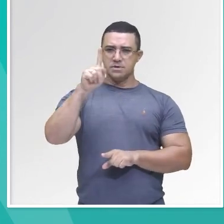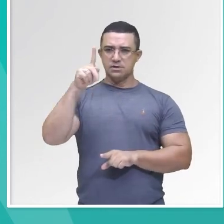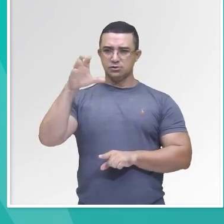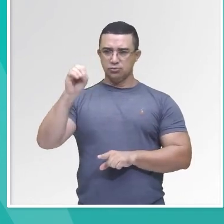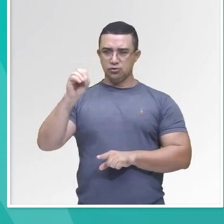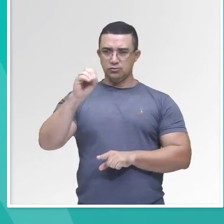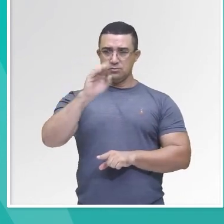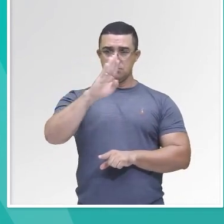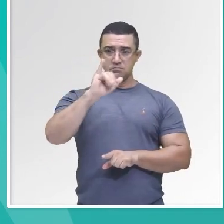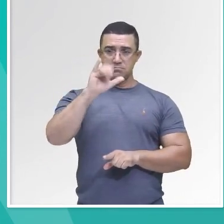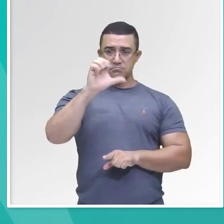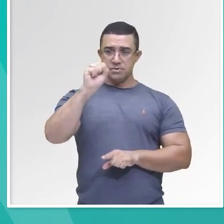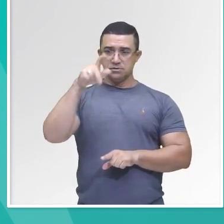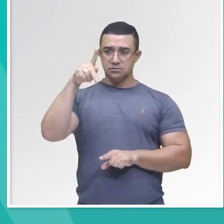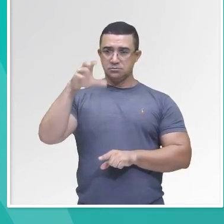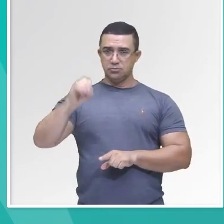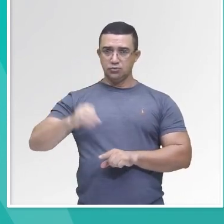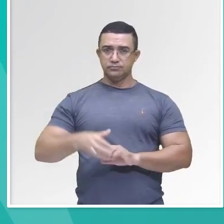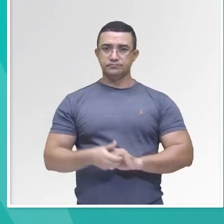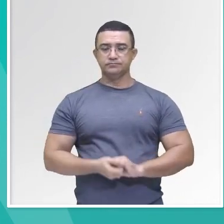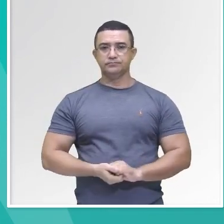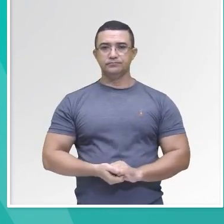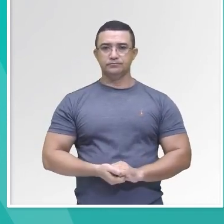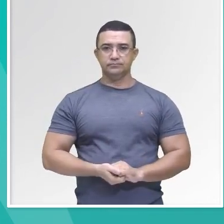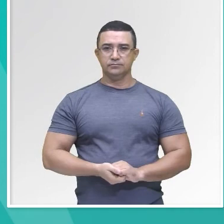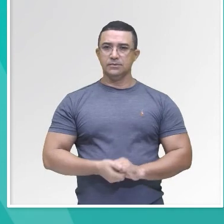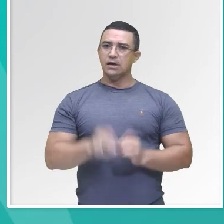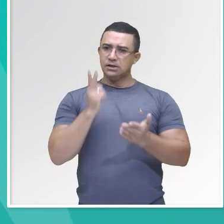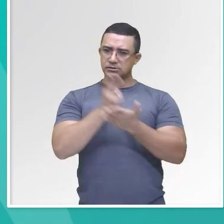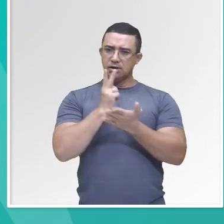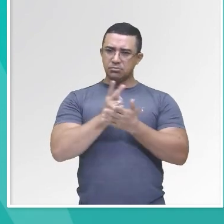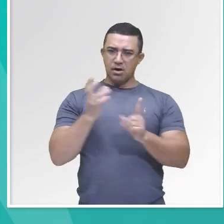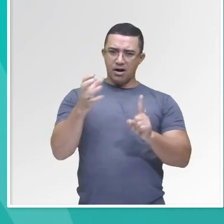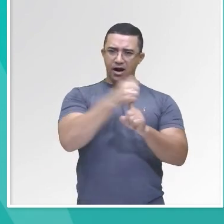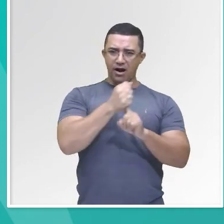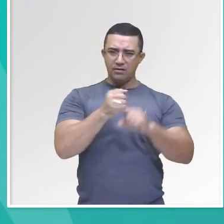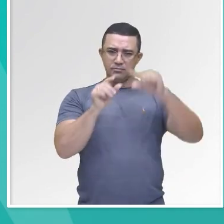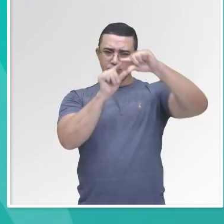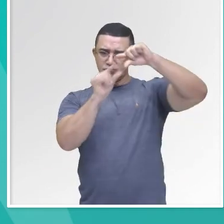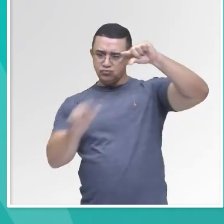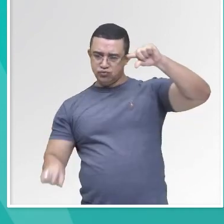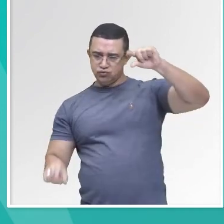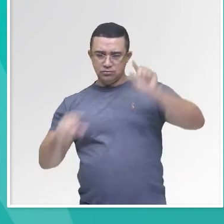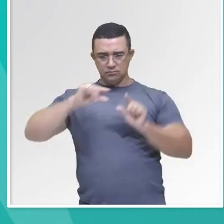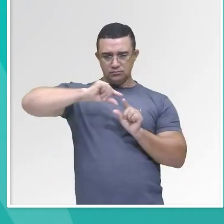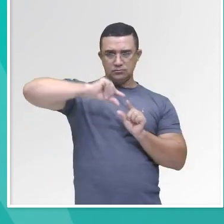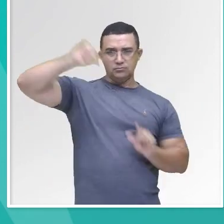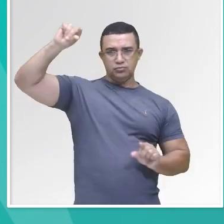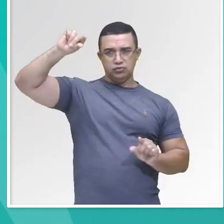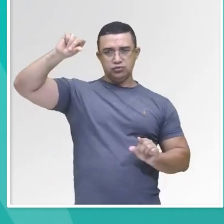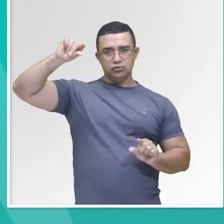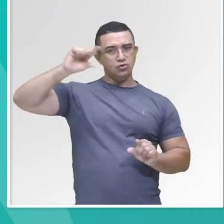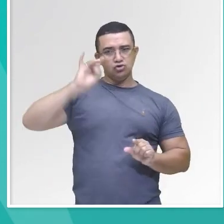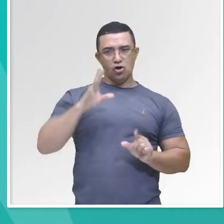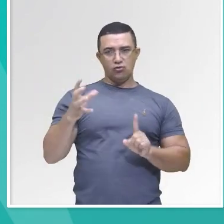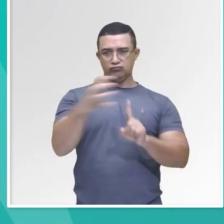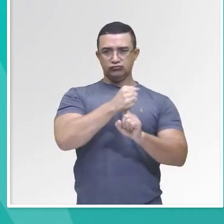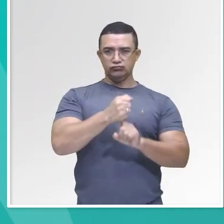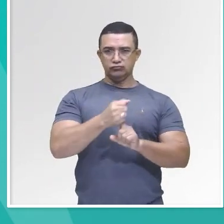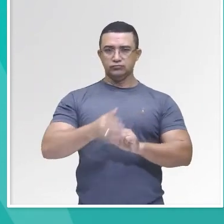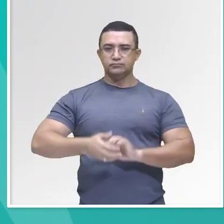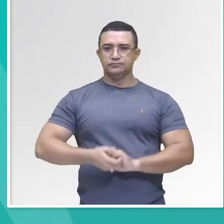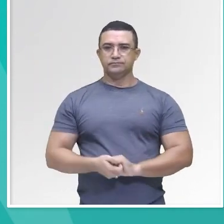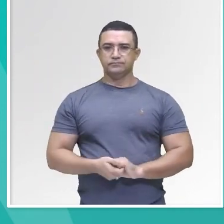vai se locomover e capturar nas diagonais, ou seja, se ele está numa diagonal branca, ele